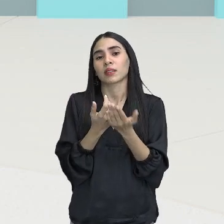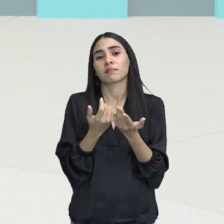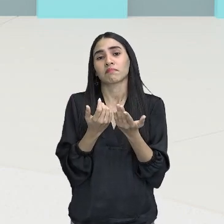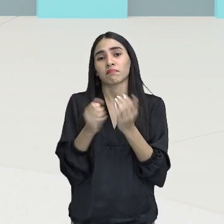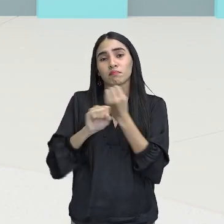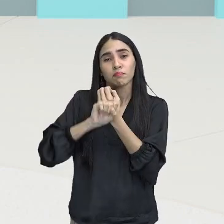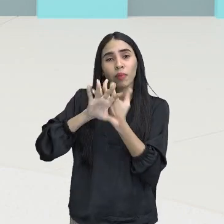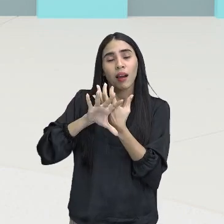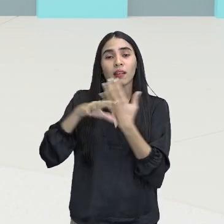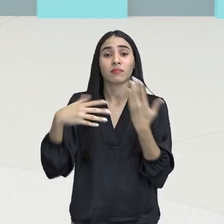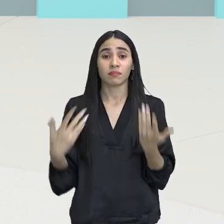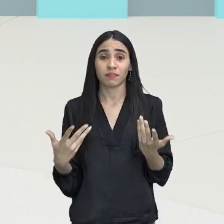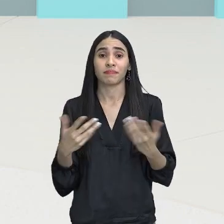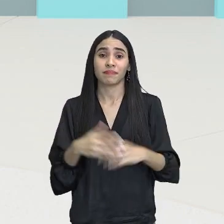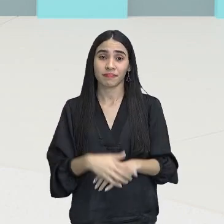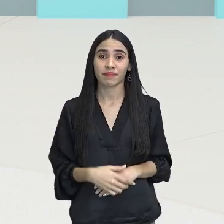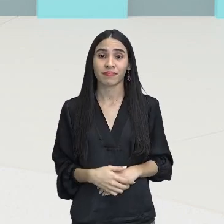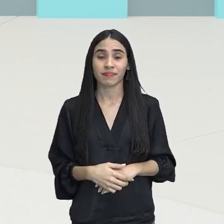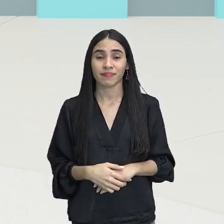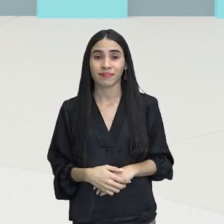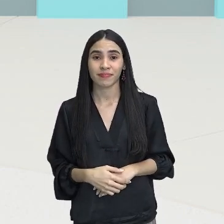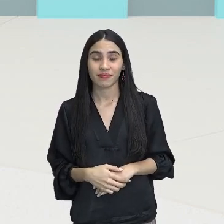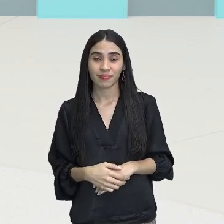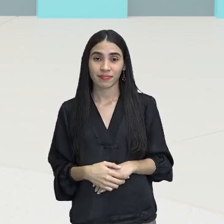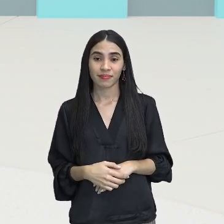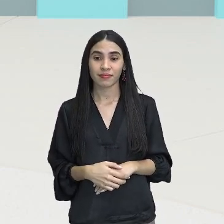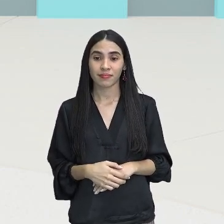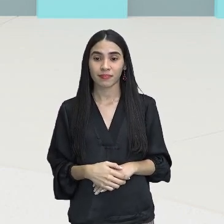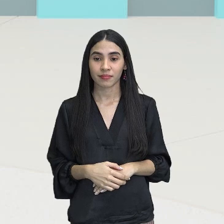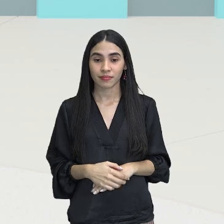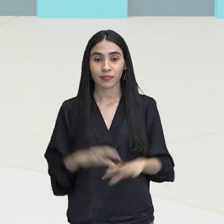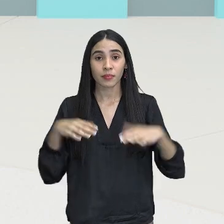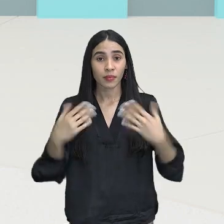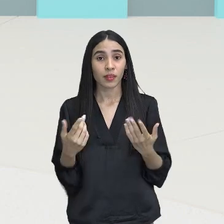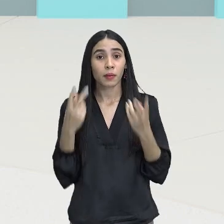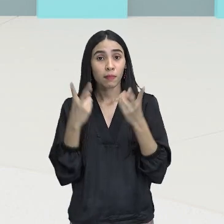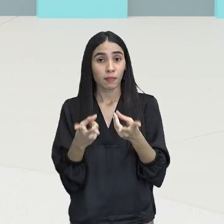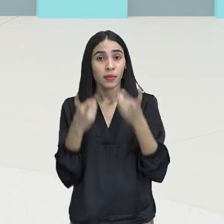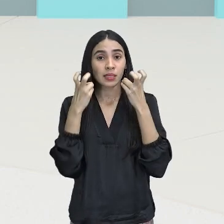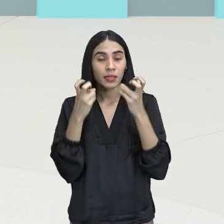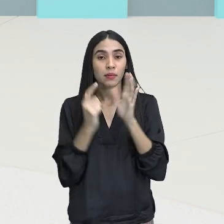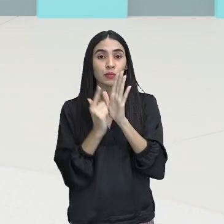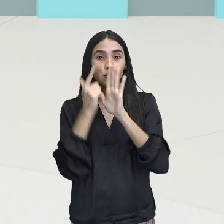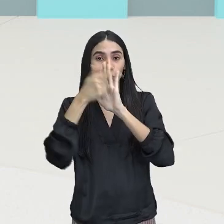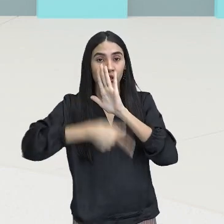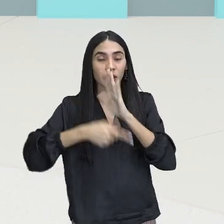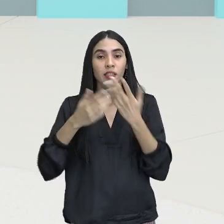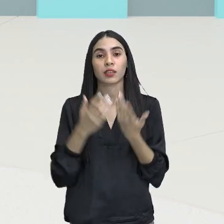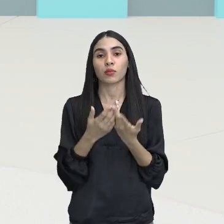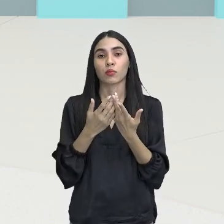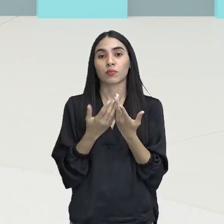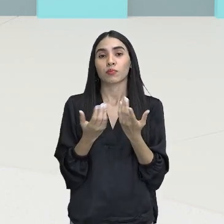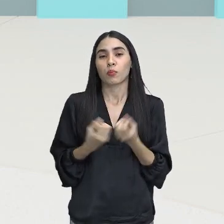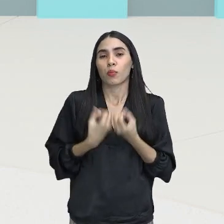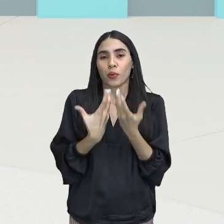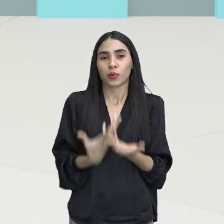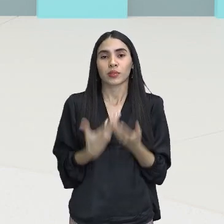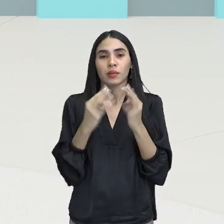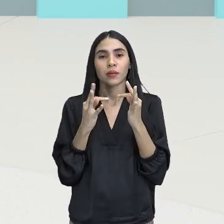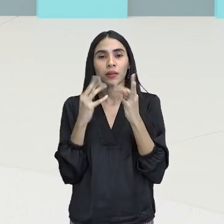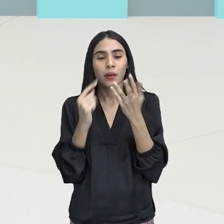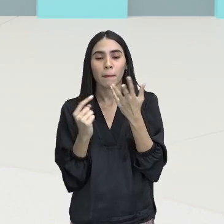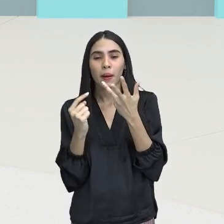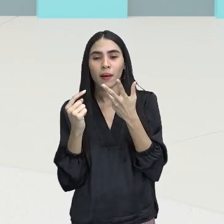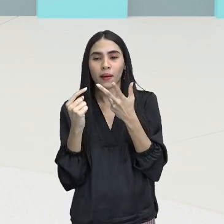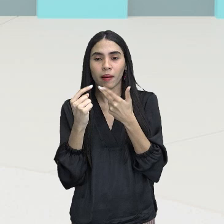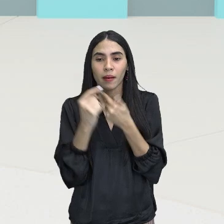streaming? E aí a gente percebe que os gêneros, as produções, tudo isso